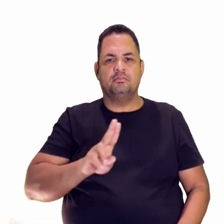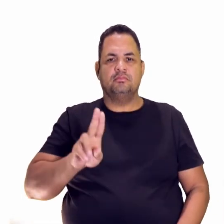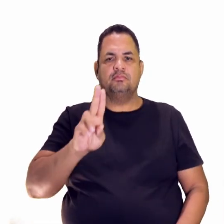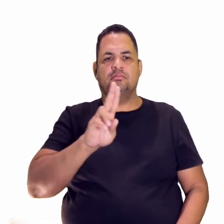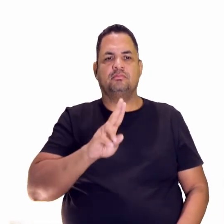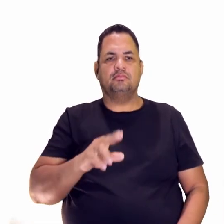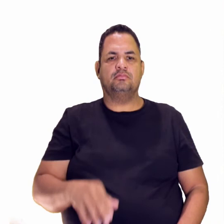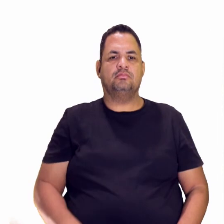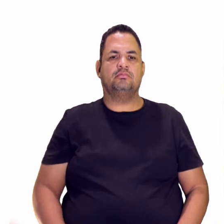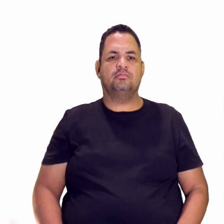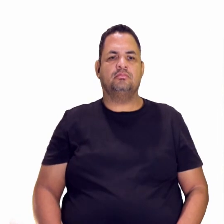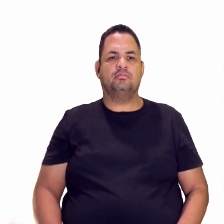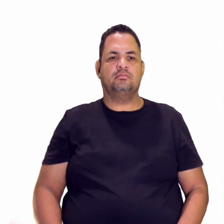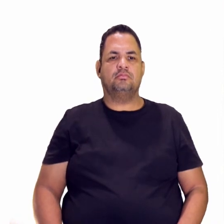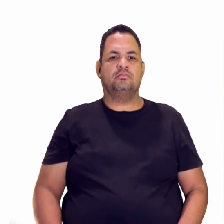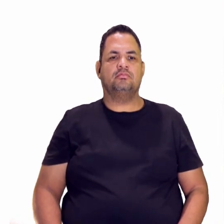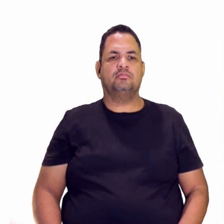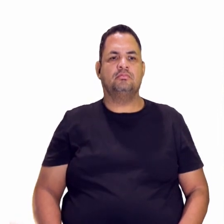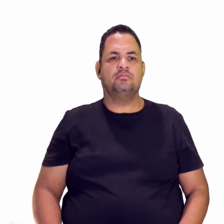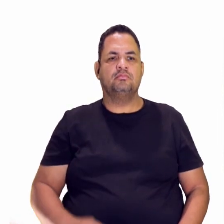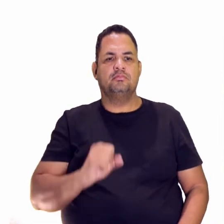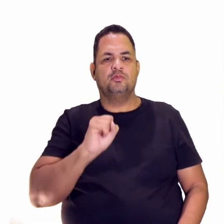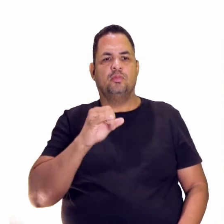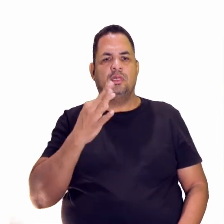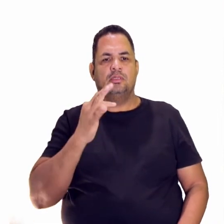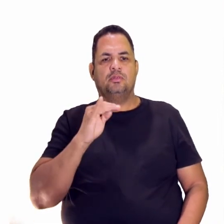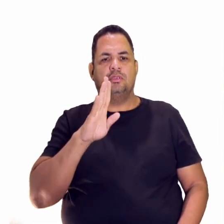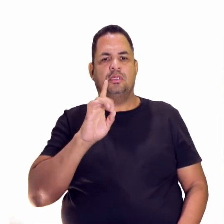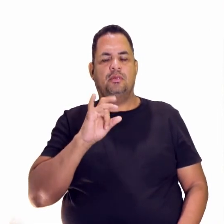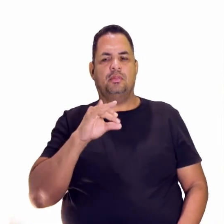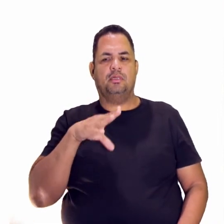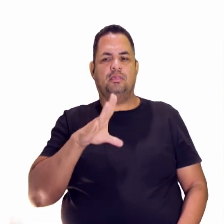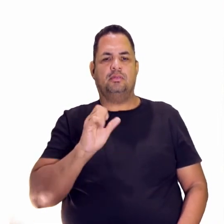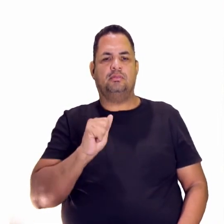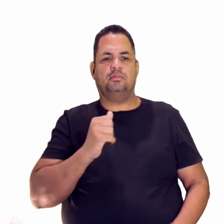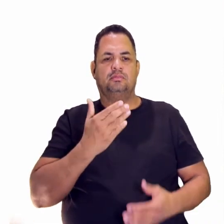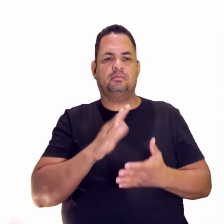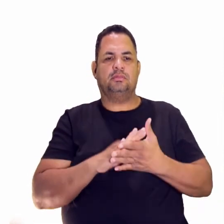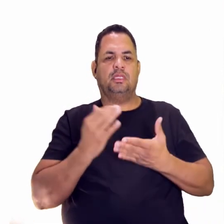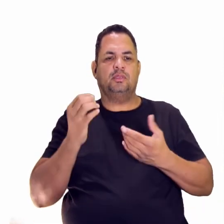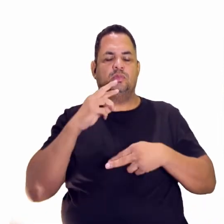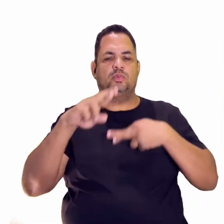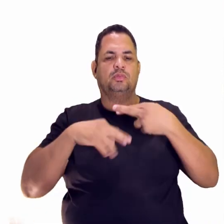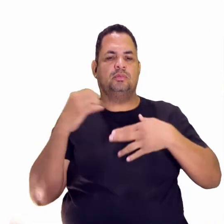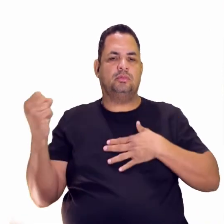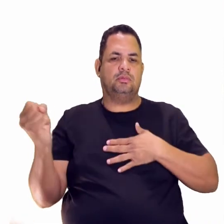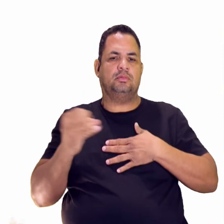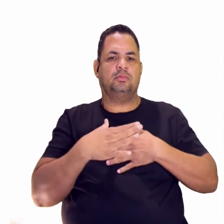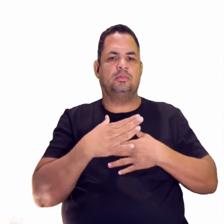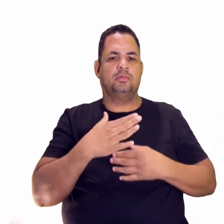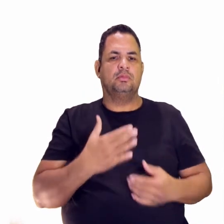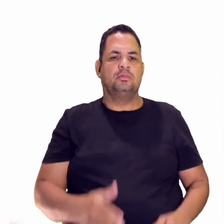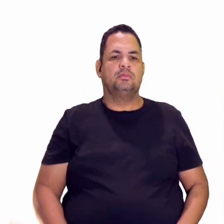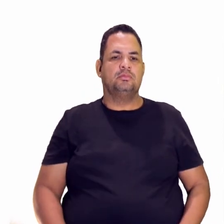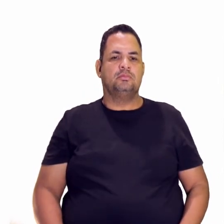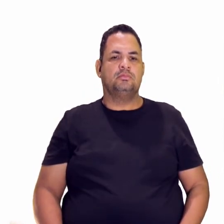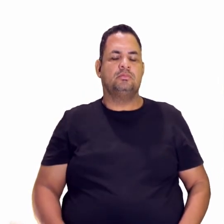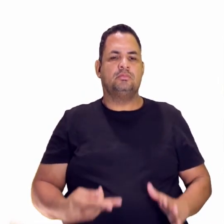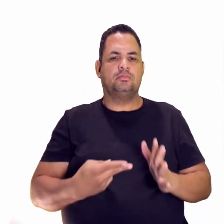Utilizando as técnicas do esfumato e tenebrismo, né, lá do Renascimento. Esfumato